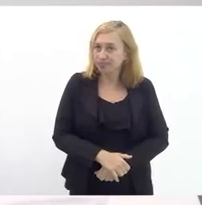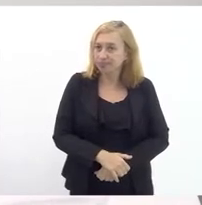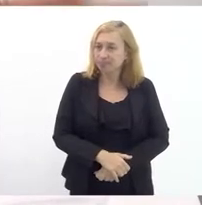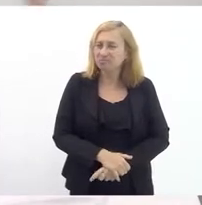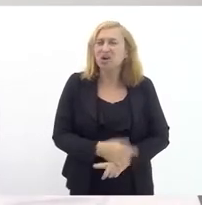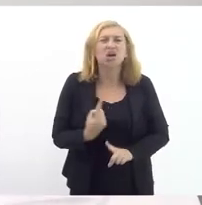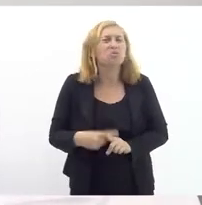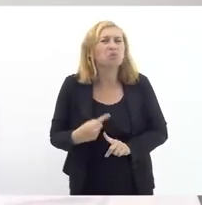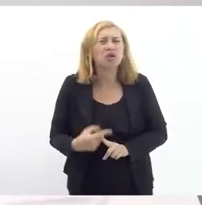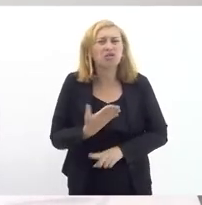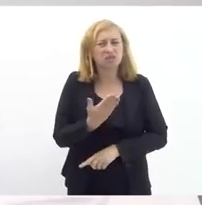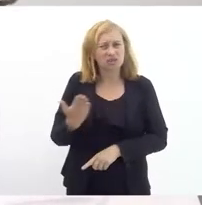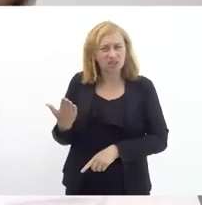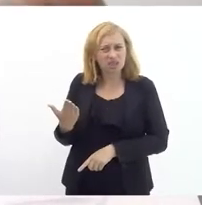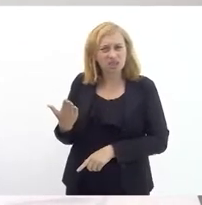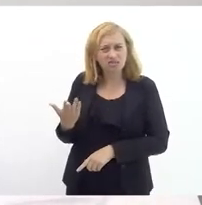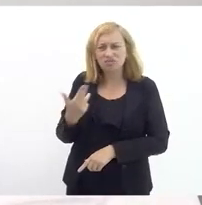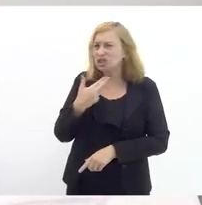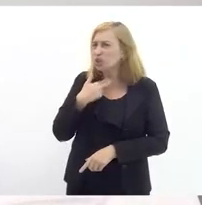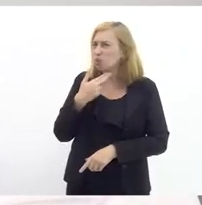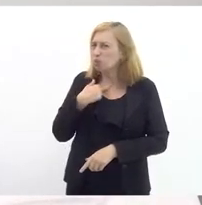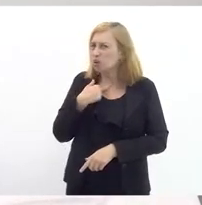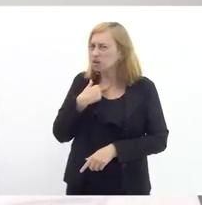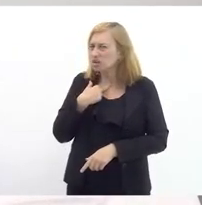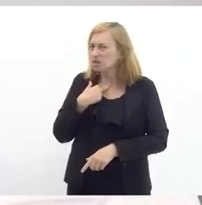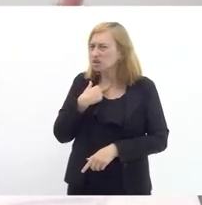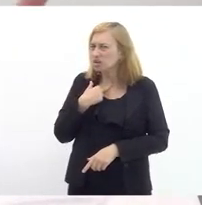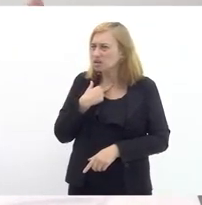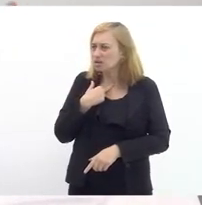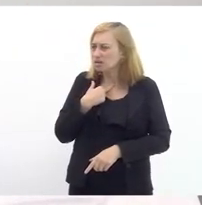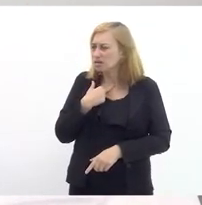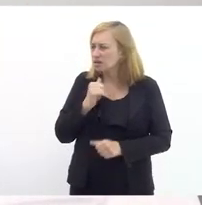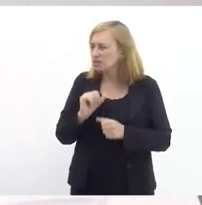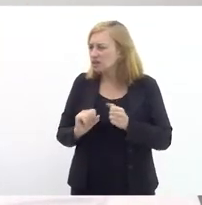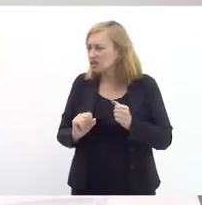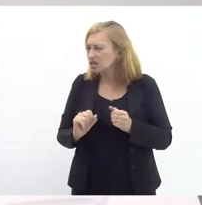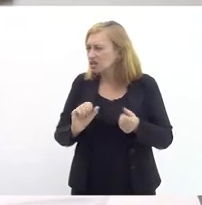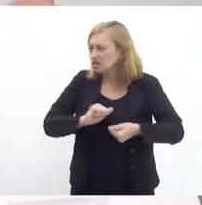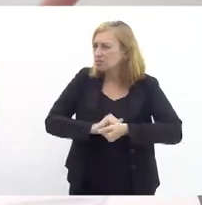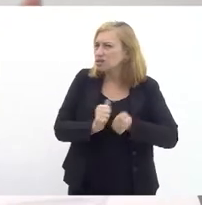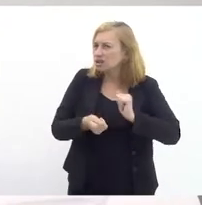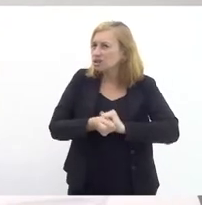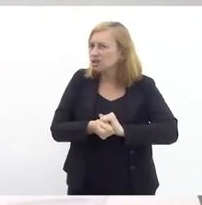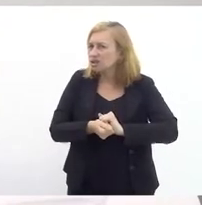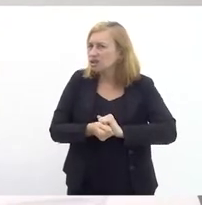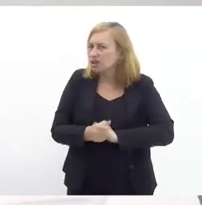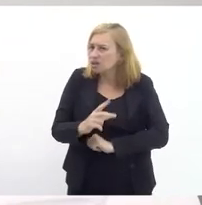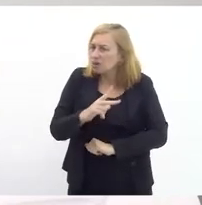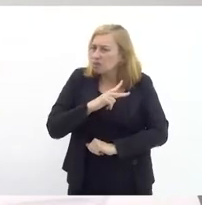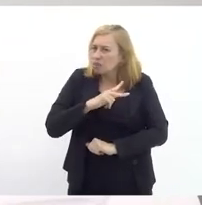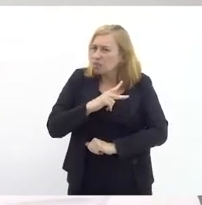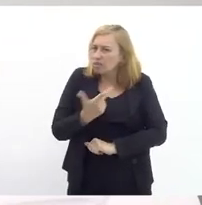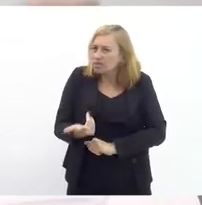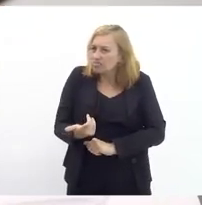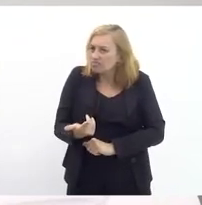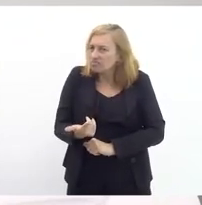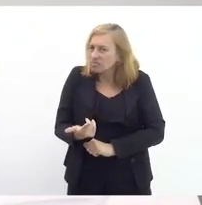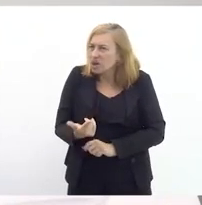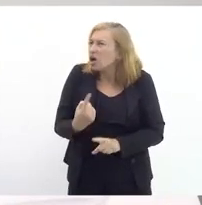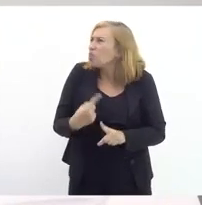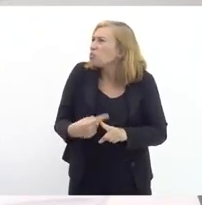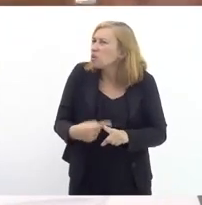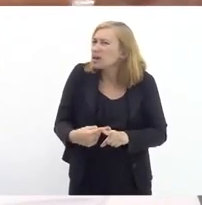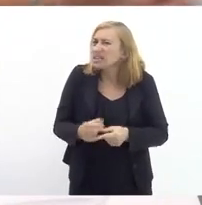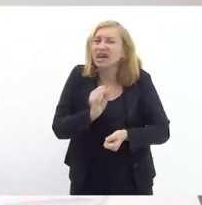Por que que vocês não podem fazer essas adaptações por conta própria da Supervia? Por que que tem